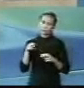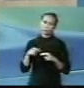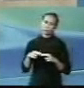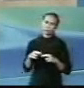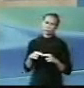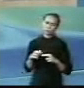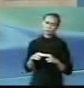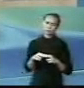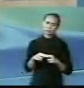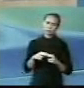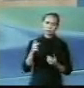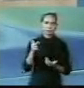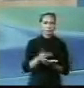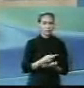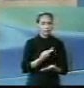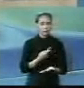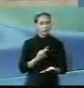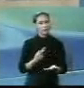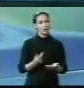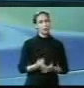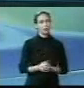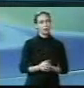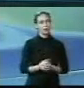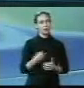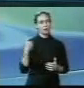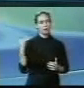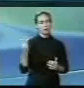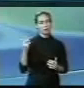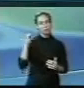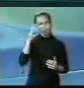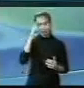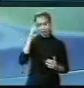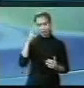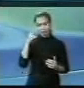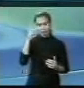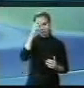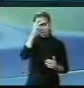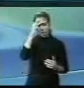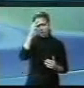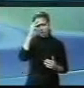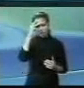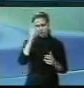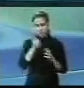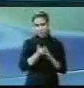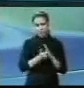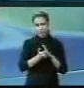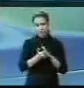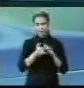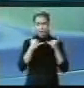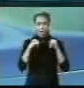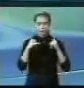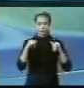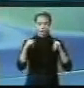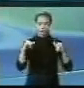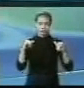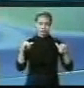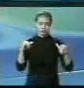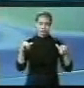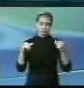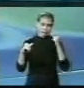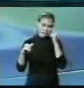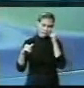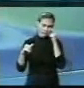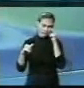assim, né? Exatamente. Então, é importante lembrar também que o administrador da rede, apesar de ficar de chato na